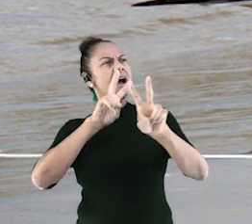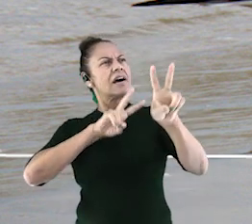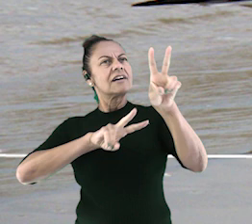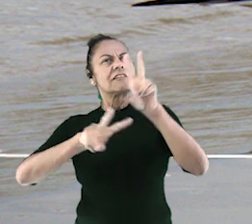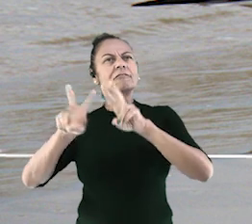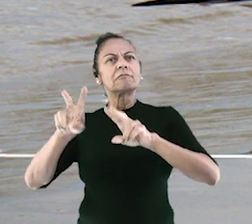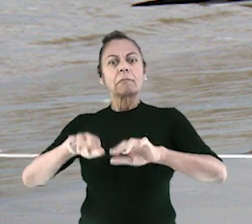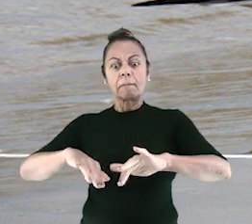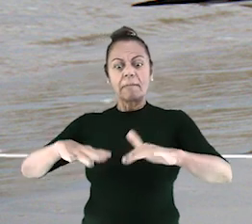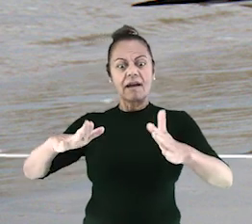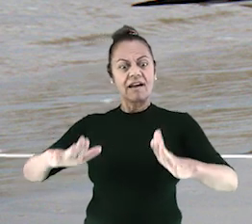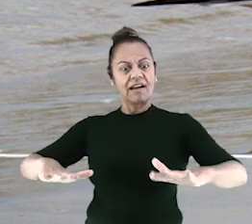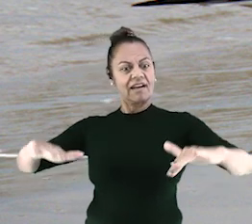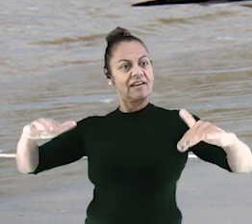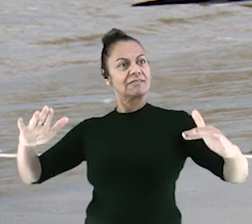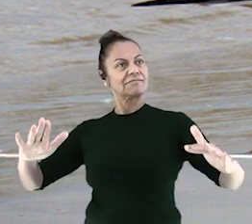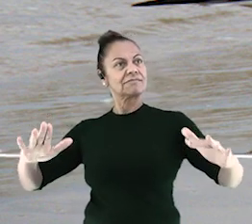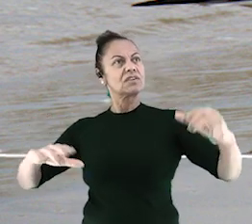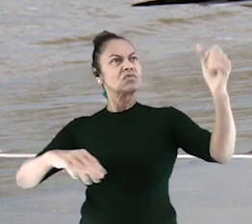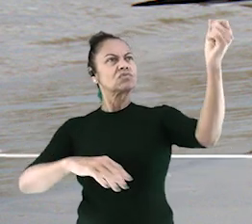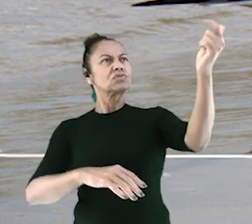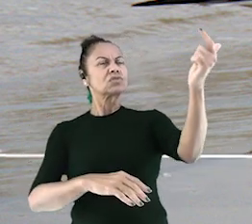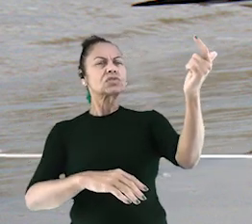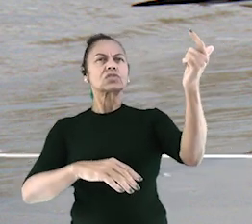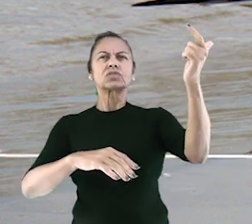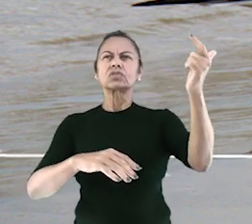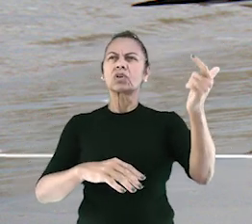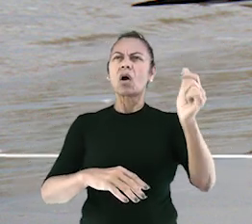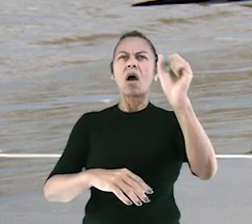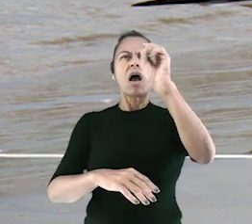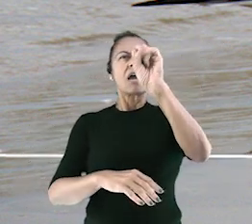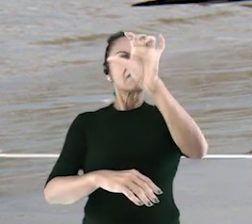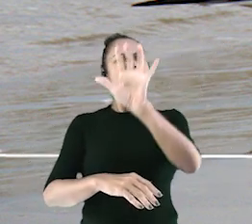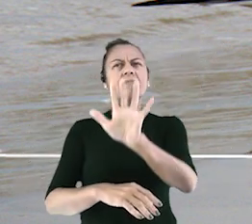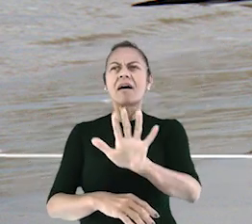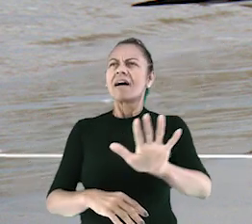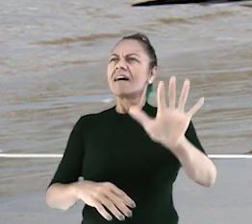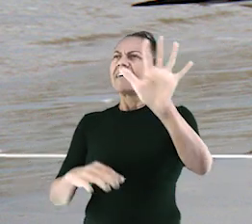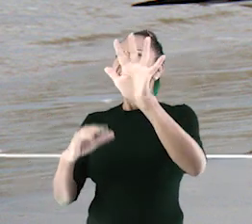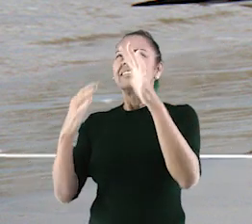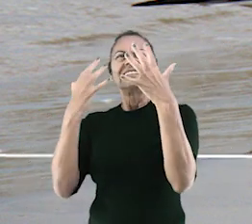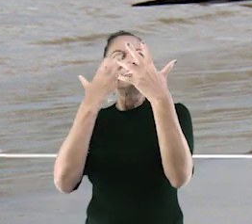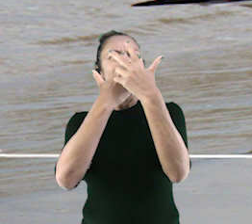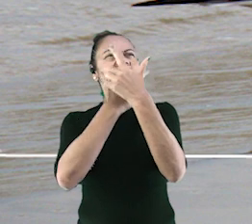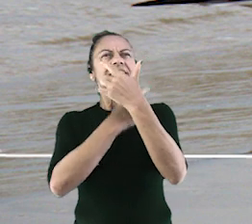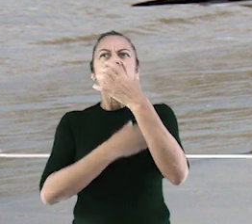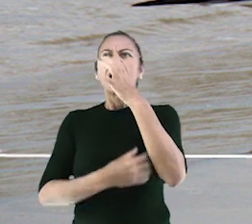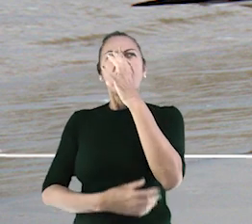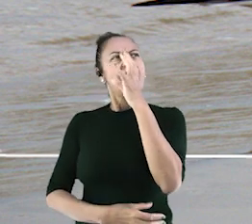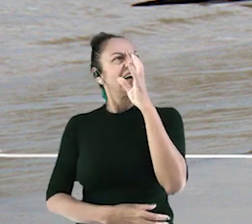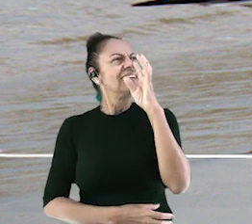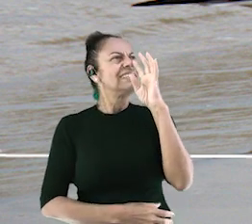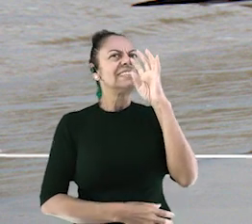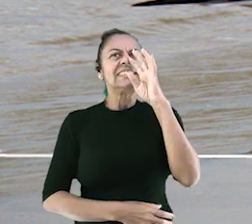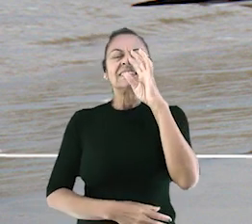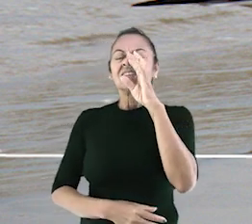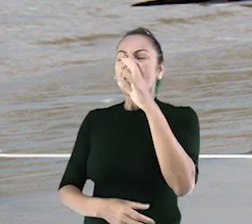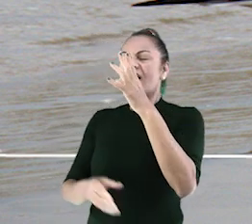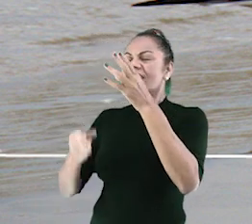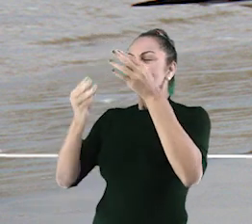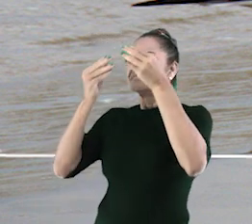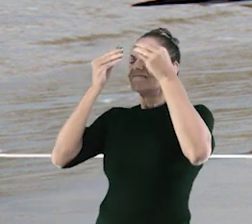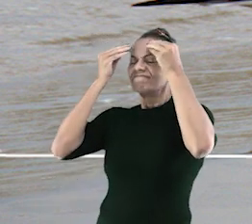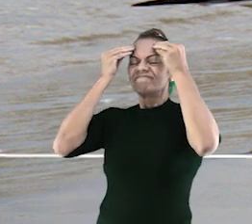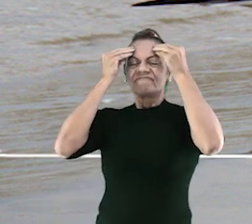mar, o sol, numa imagem linda que ele nunca mais esqueceu.